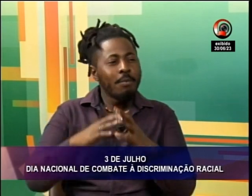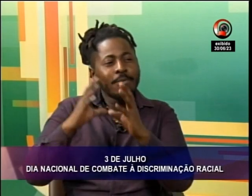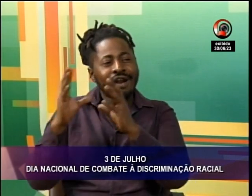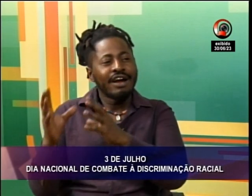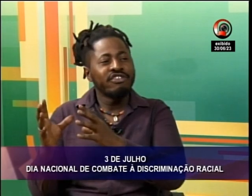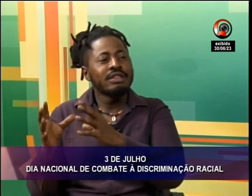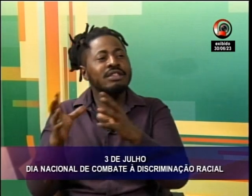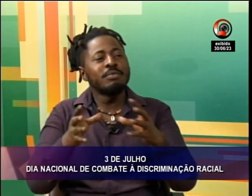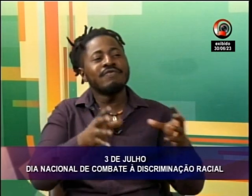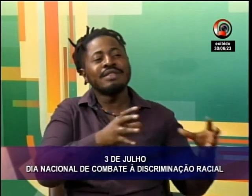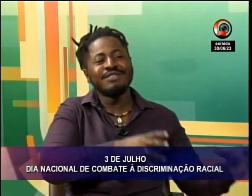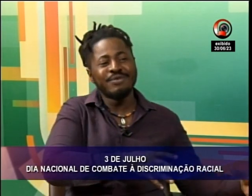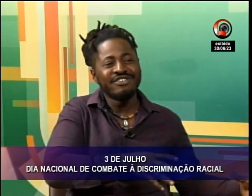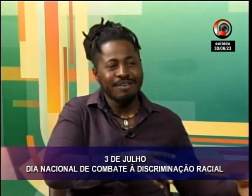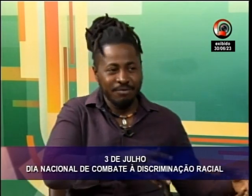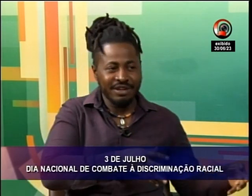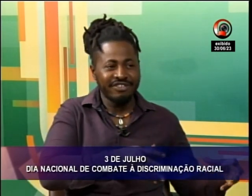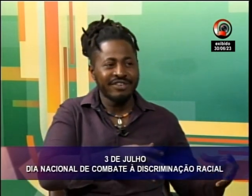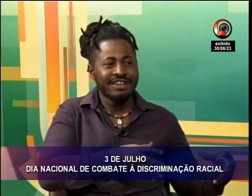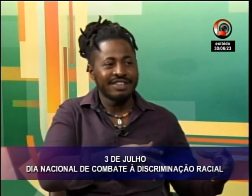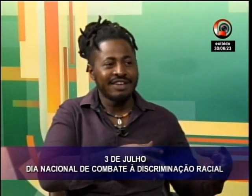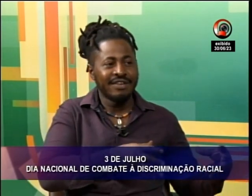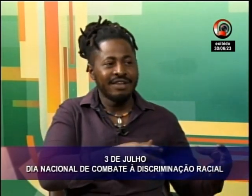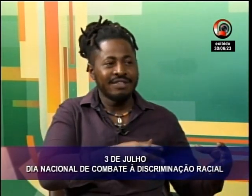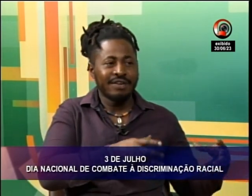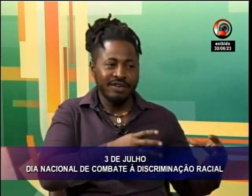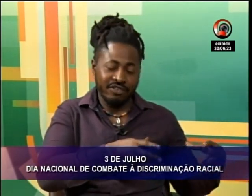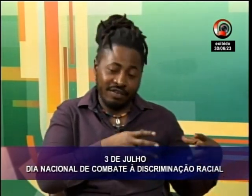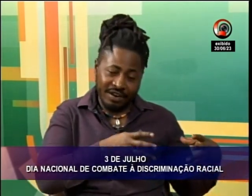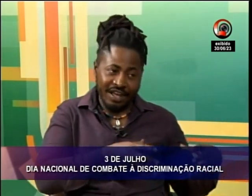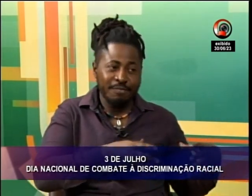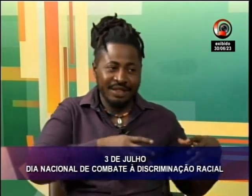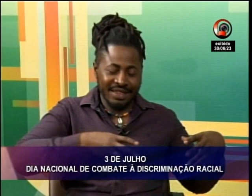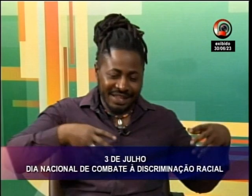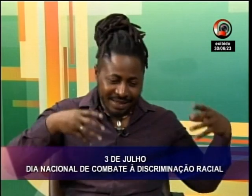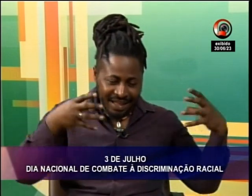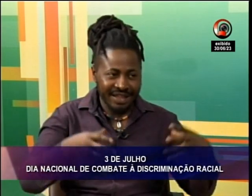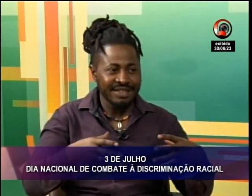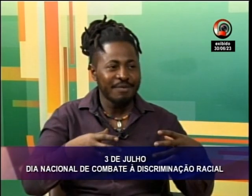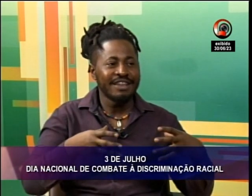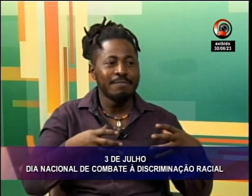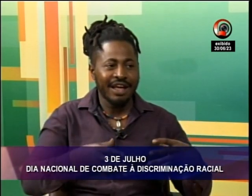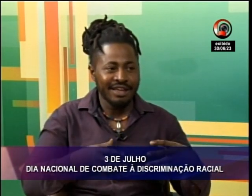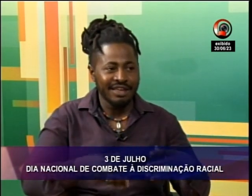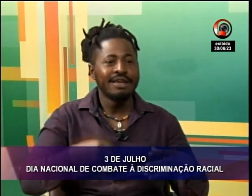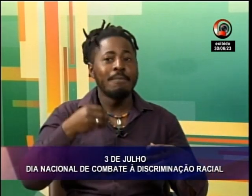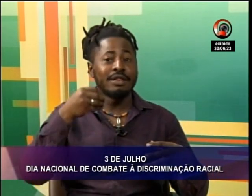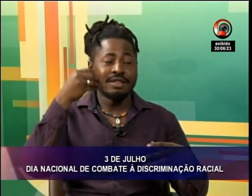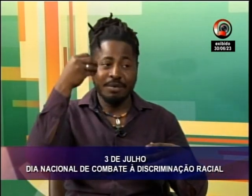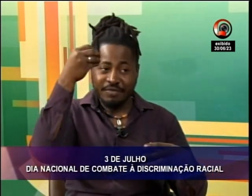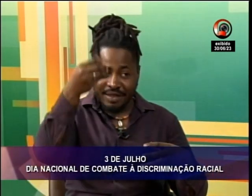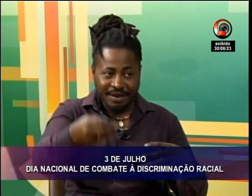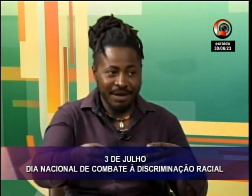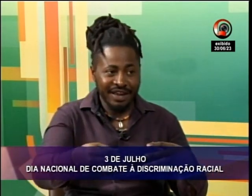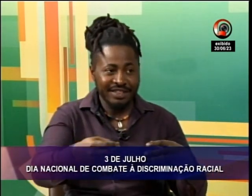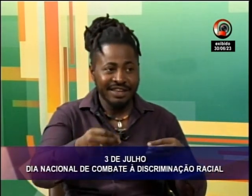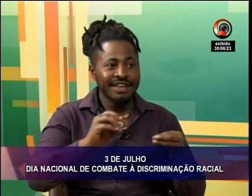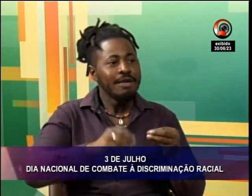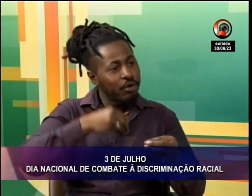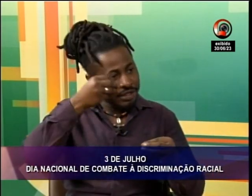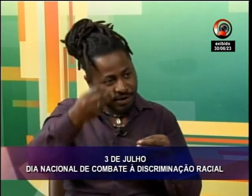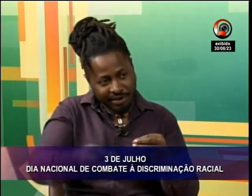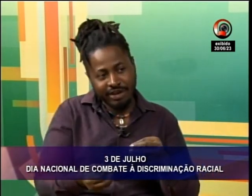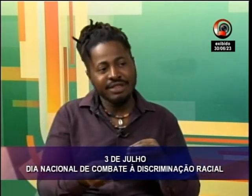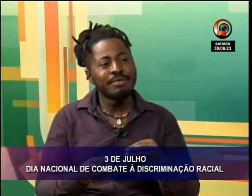ao comemorar, já estamos fazendo política pública de igualdade racial. Não, a gente, na verdade, precisa das datas para lembrar que precisamos fazer mais